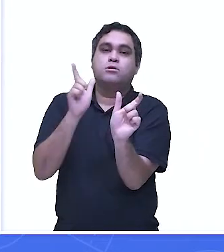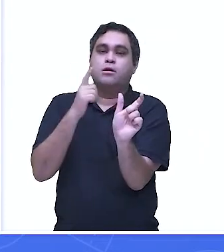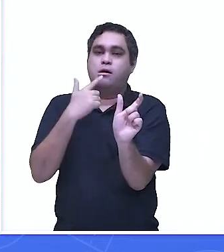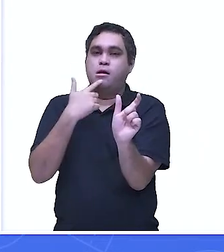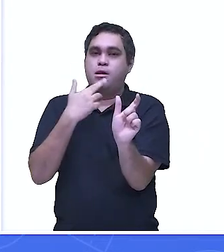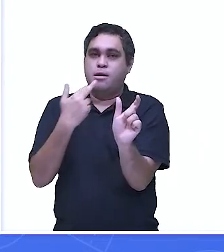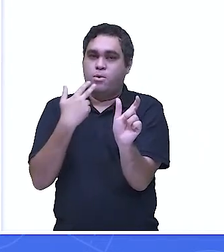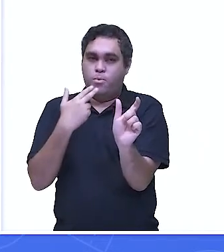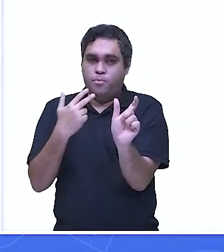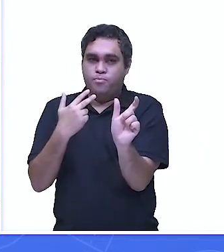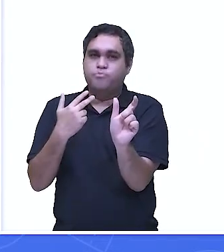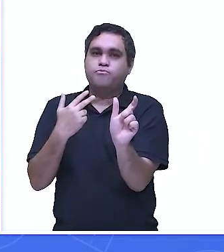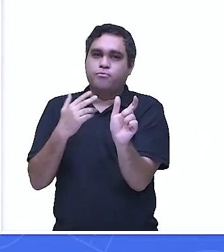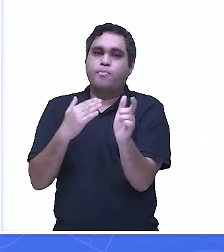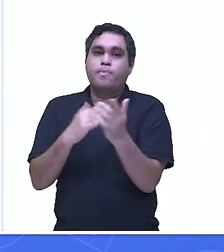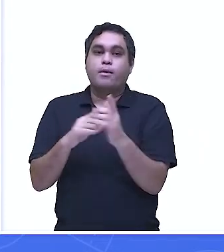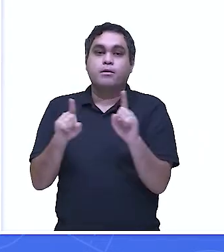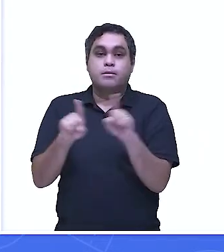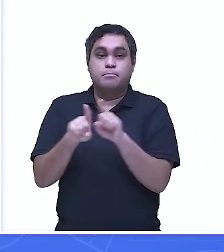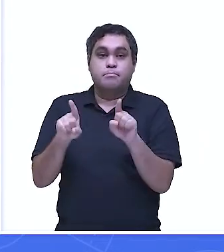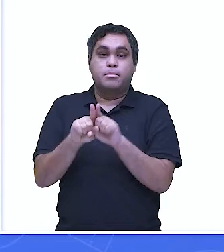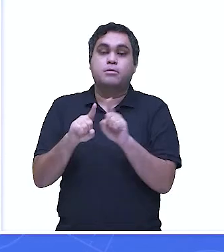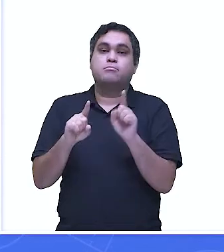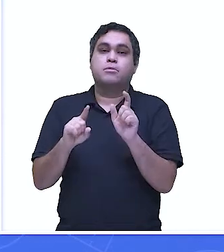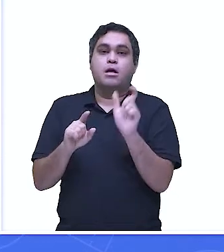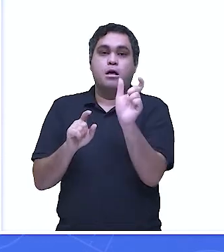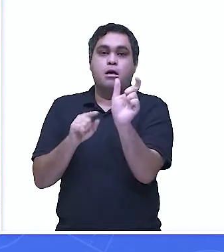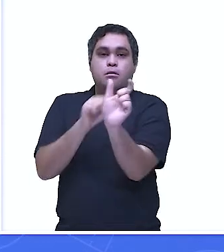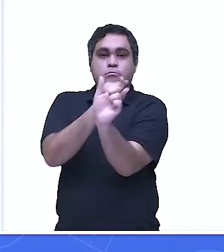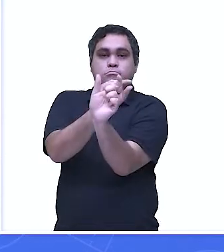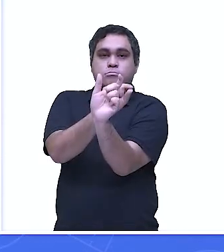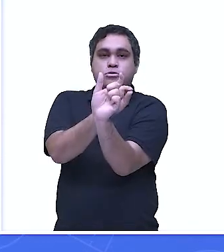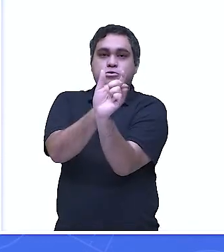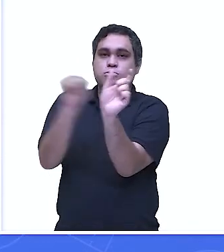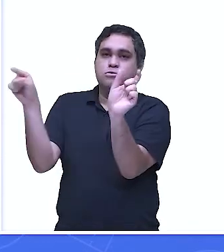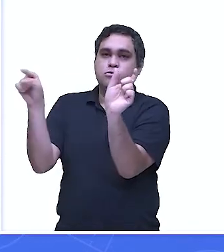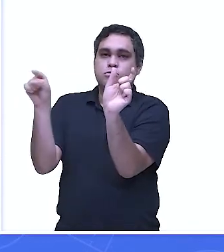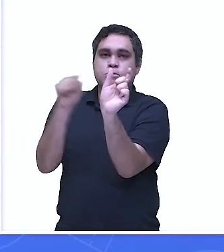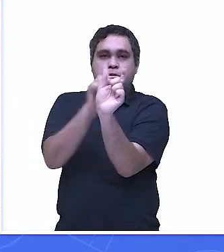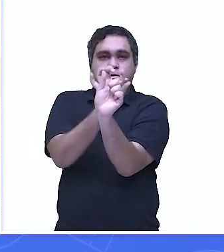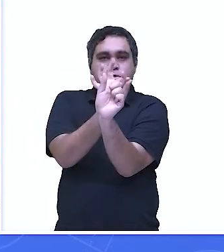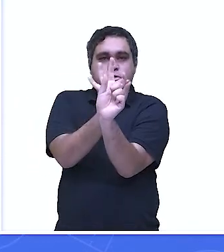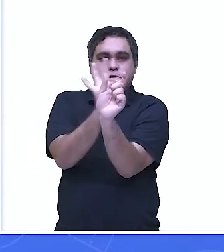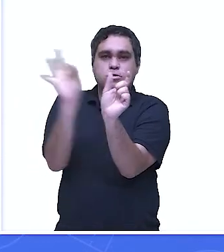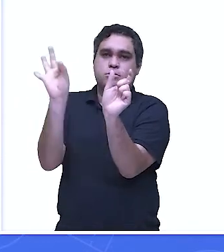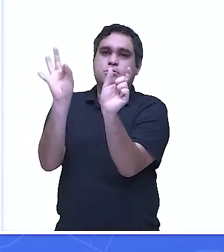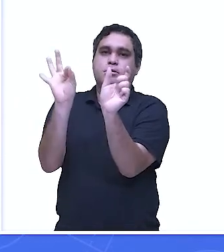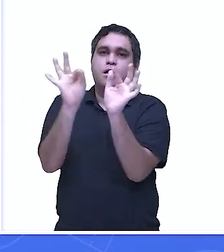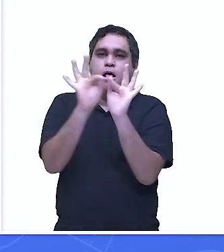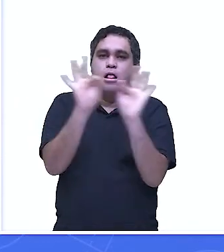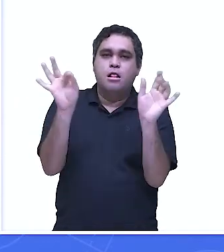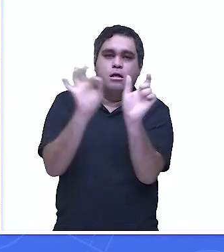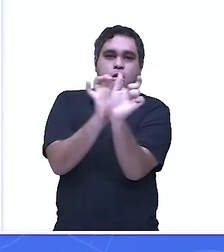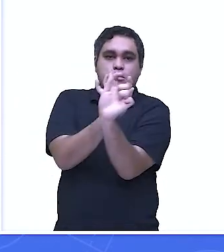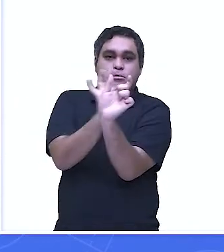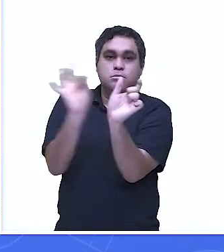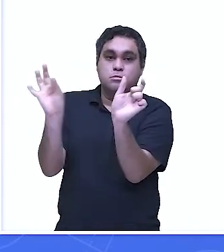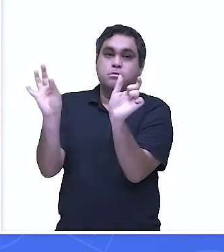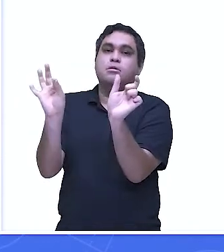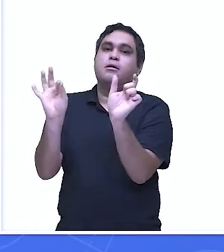ajudam a ver um destaque. Aquela palavra tá ali para chamar atenção, que ela é importante. Título